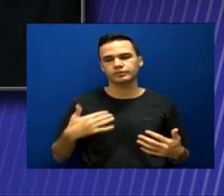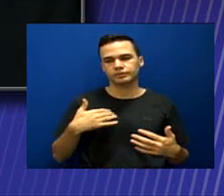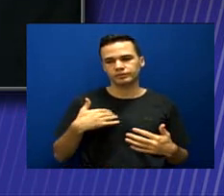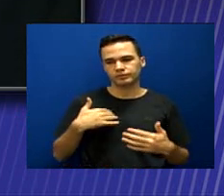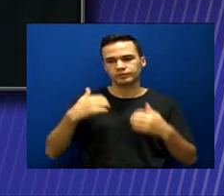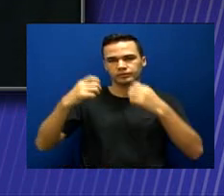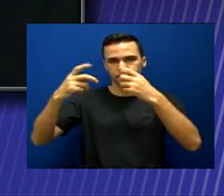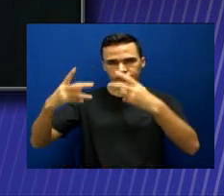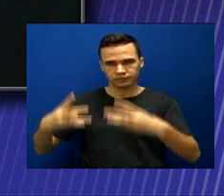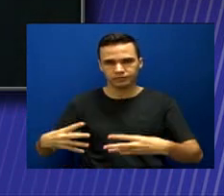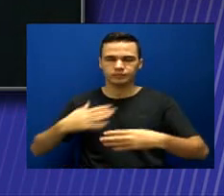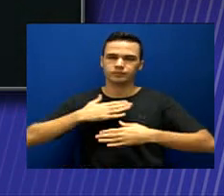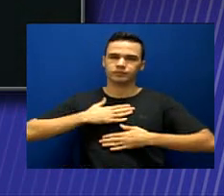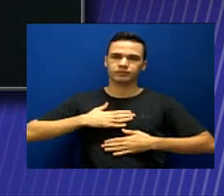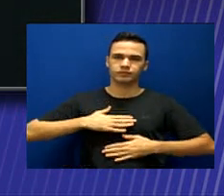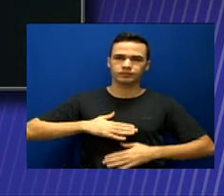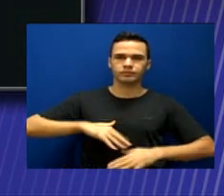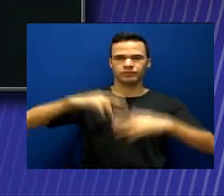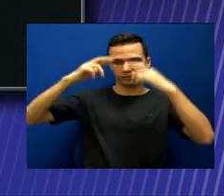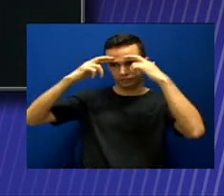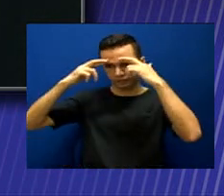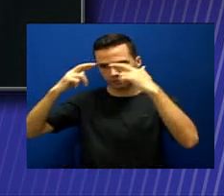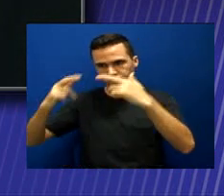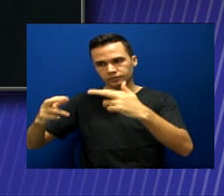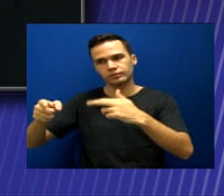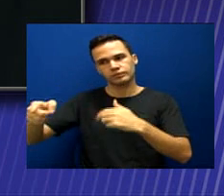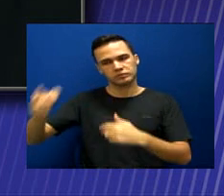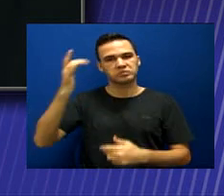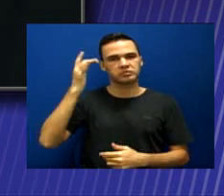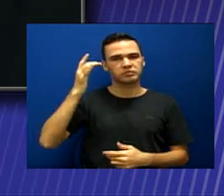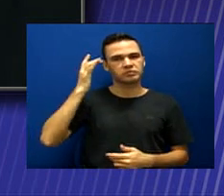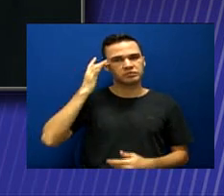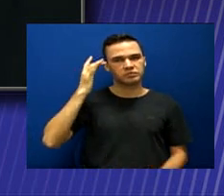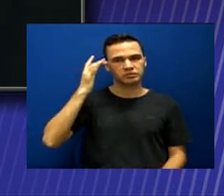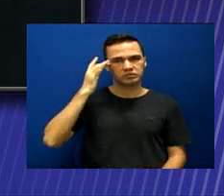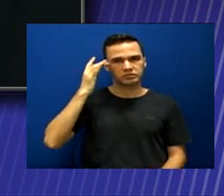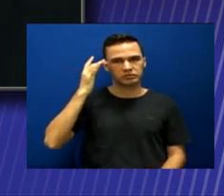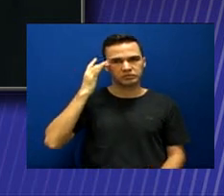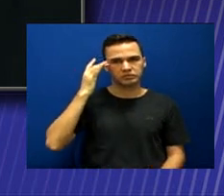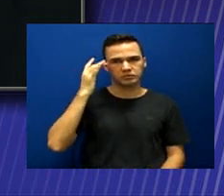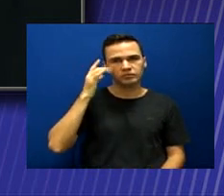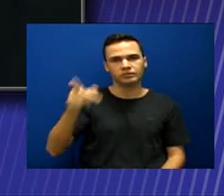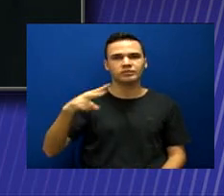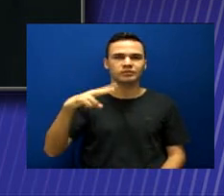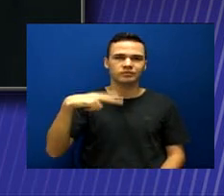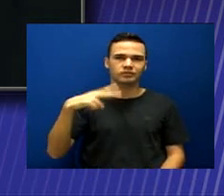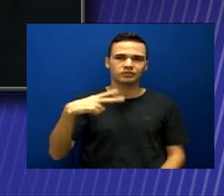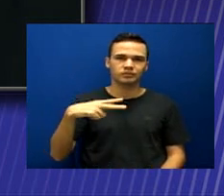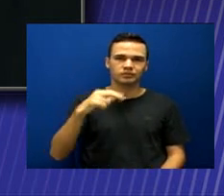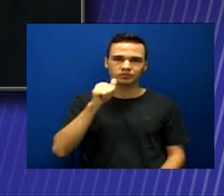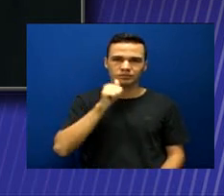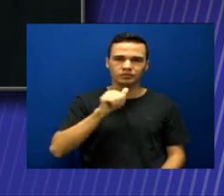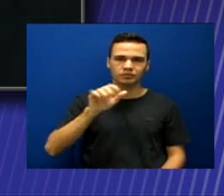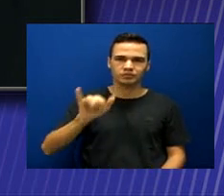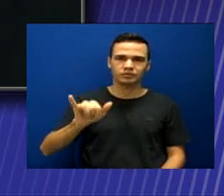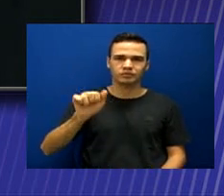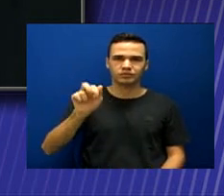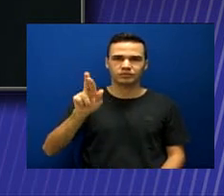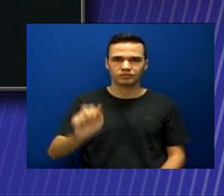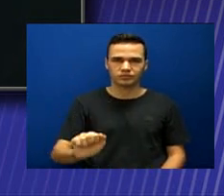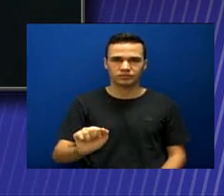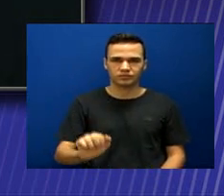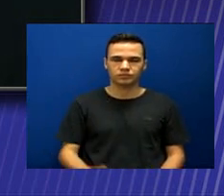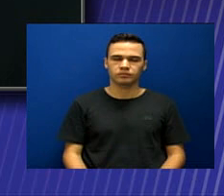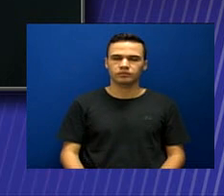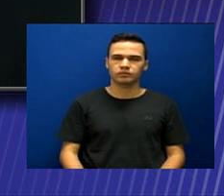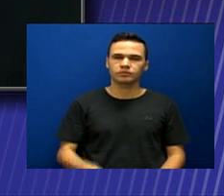com tranquilidade para Vossa Excelência, respeitando inclusive a experiência da vereadora. Vereadora, respeito, Bernardi, opa, sem dúvida.